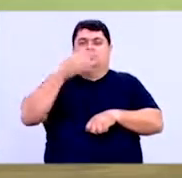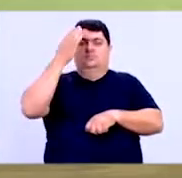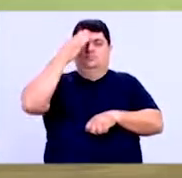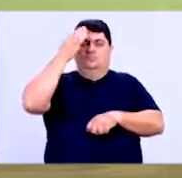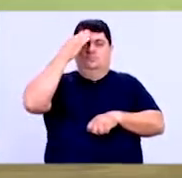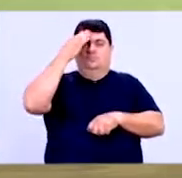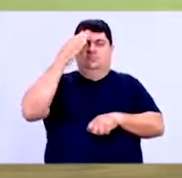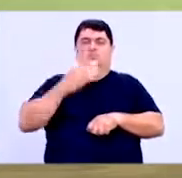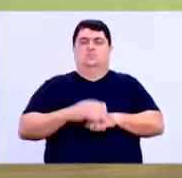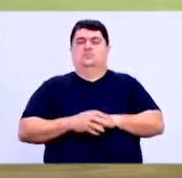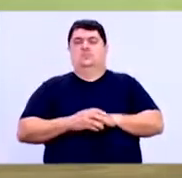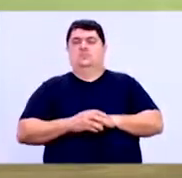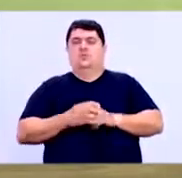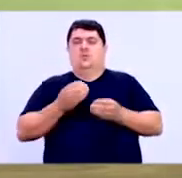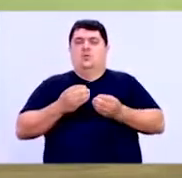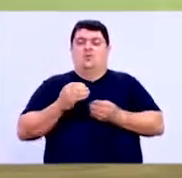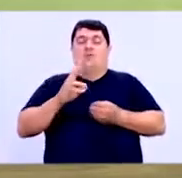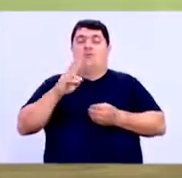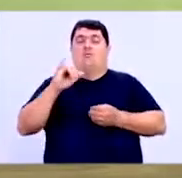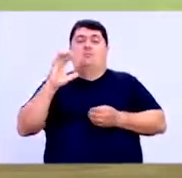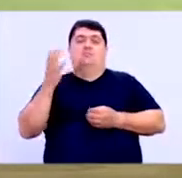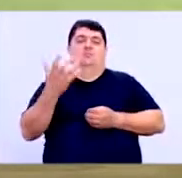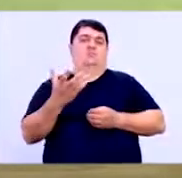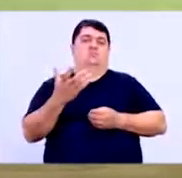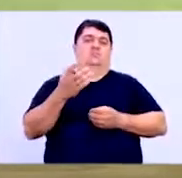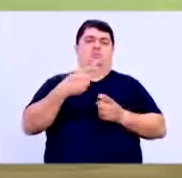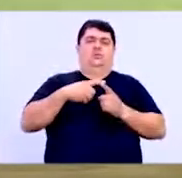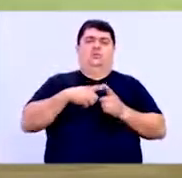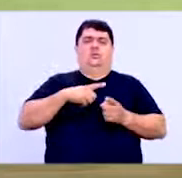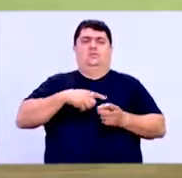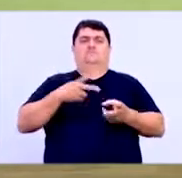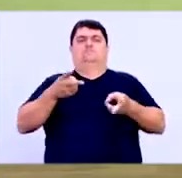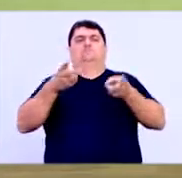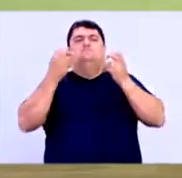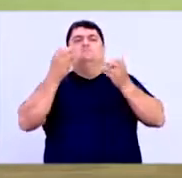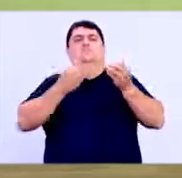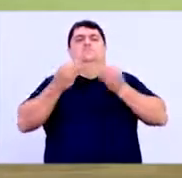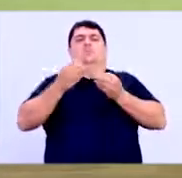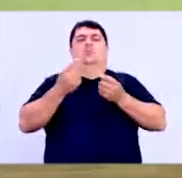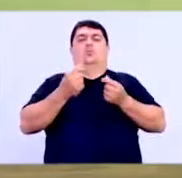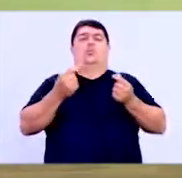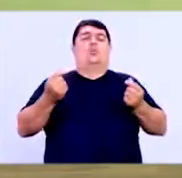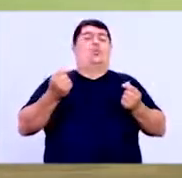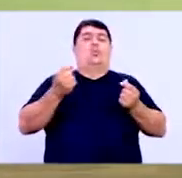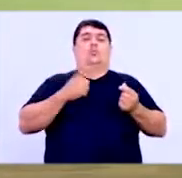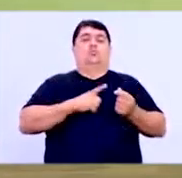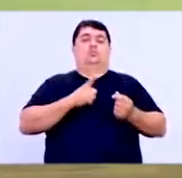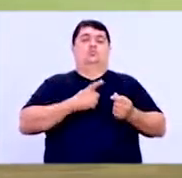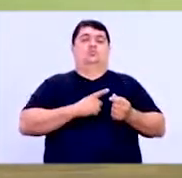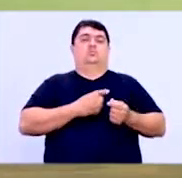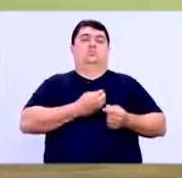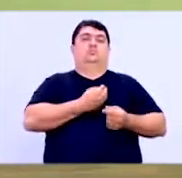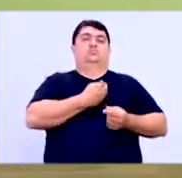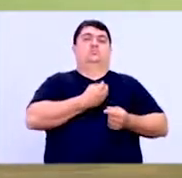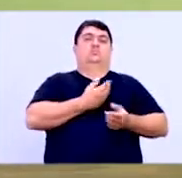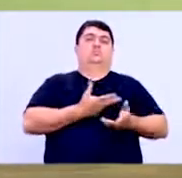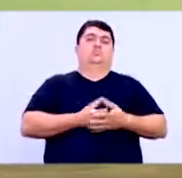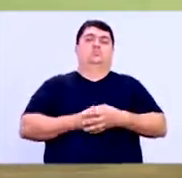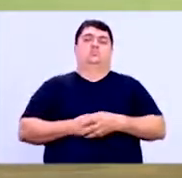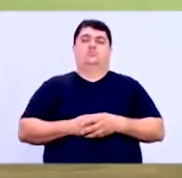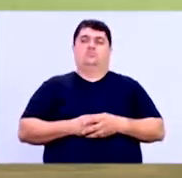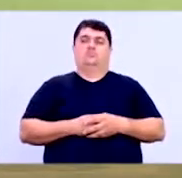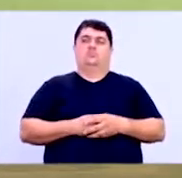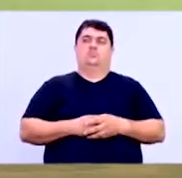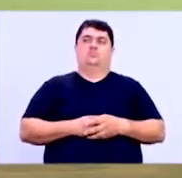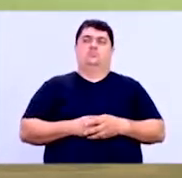saídas, que momento que elas vão acontecer, para você ter a noção de quanto de financeiro você vai ter em cada momento.